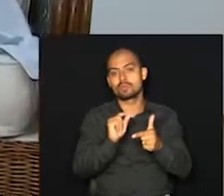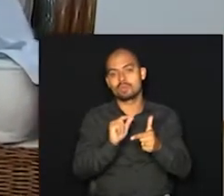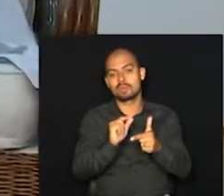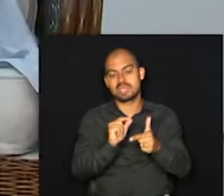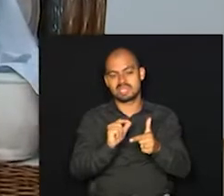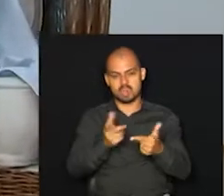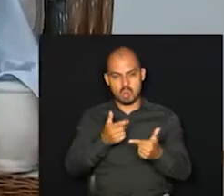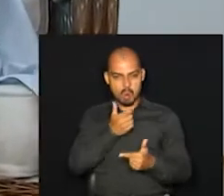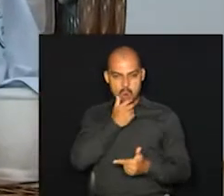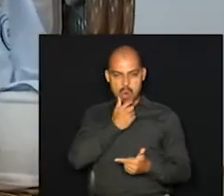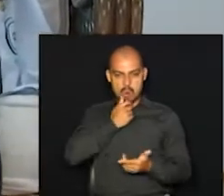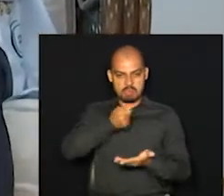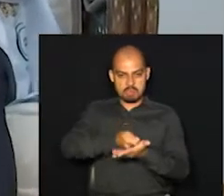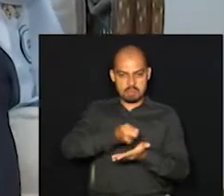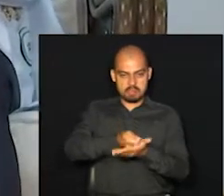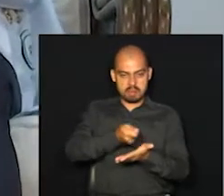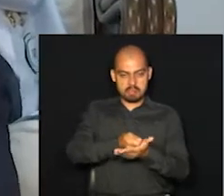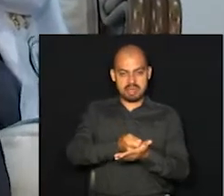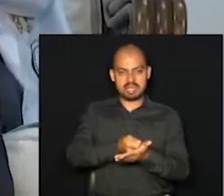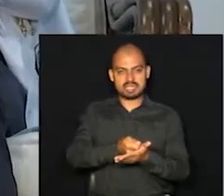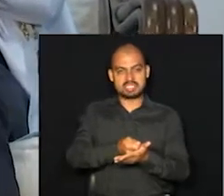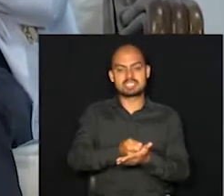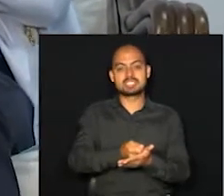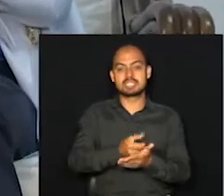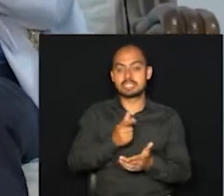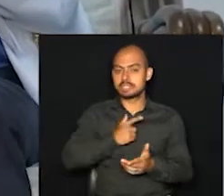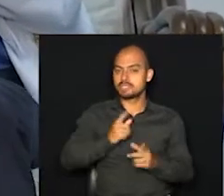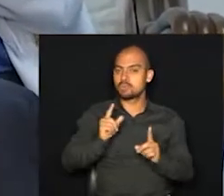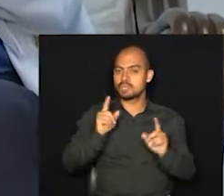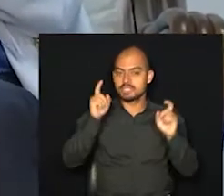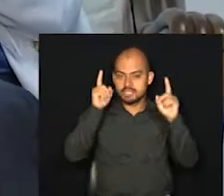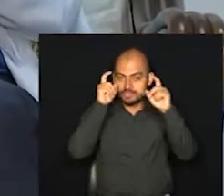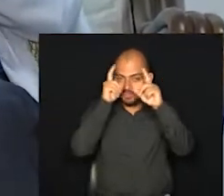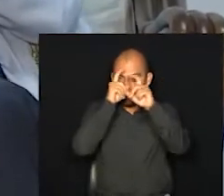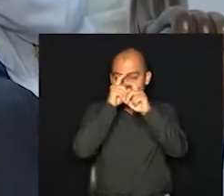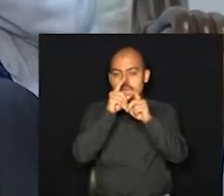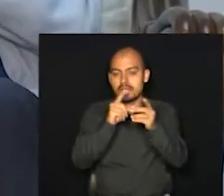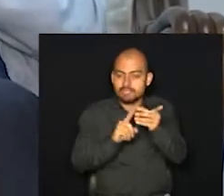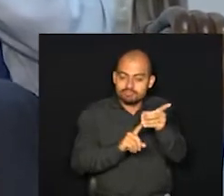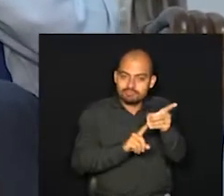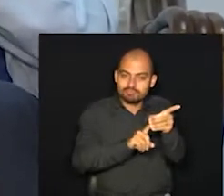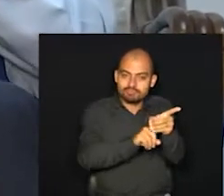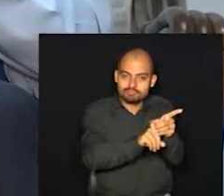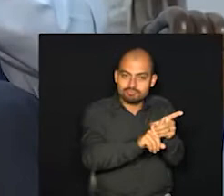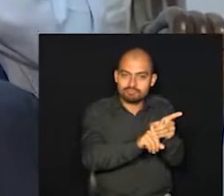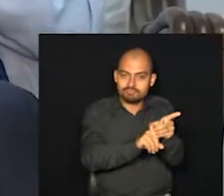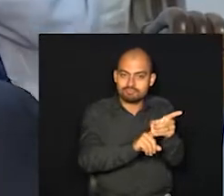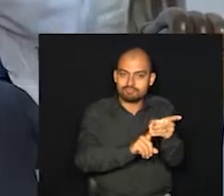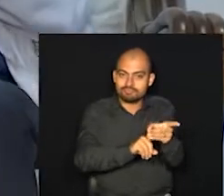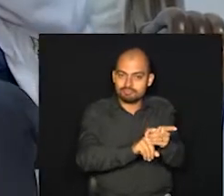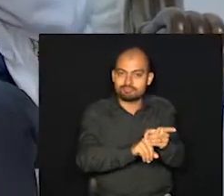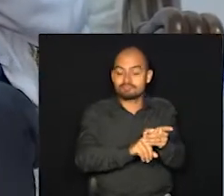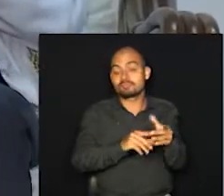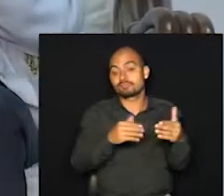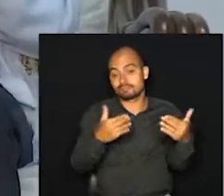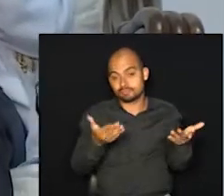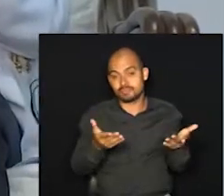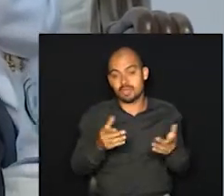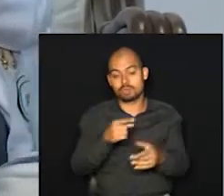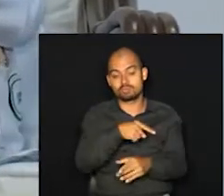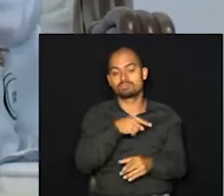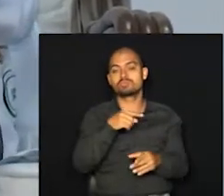de masculinidade, dificuldade de fazer o exame, principalmente o exame toque retal. Esse exame, ele